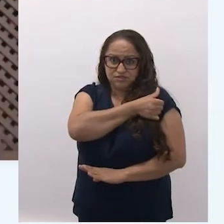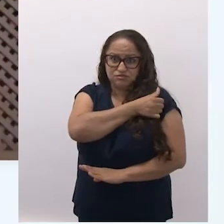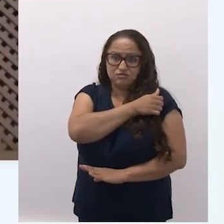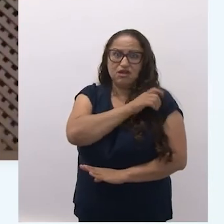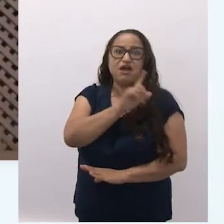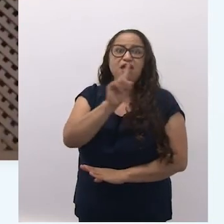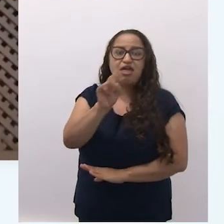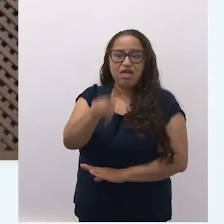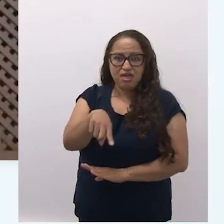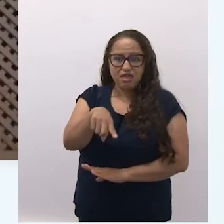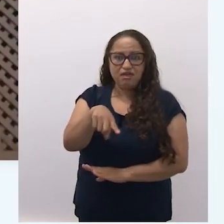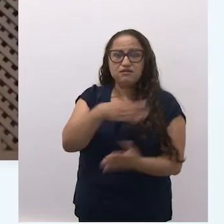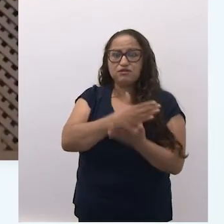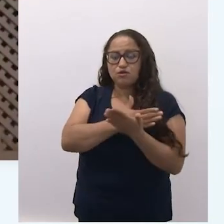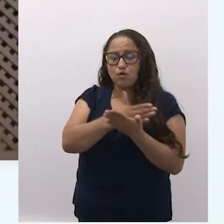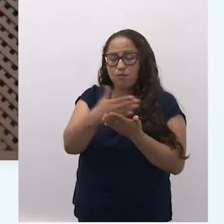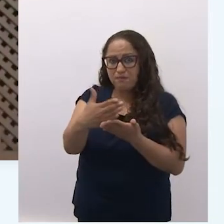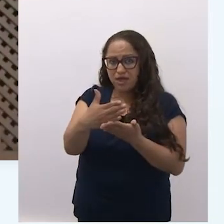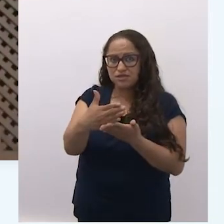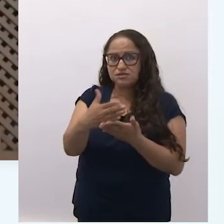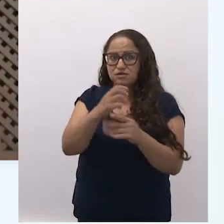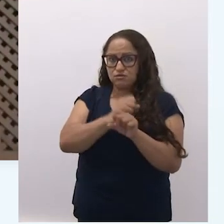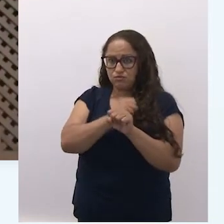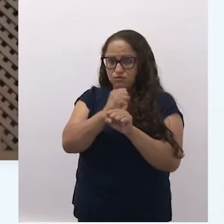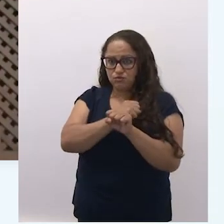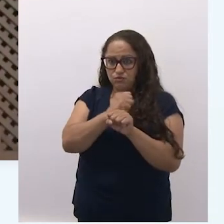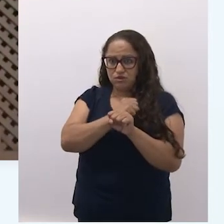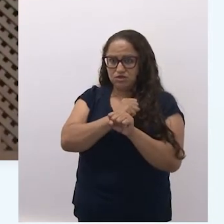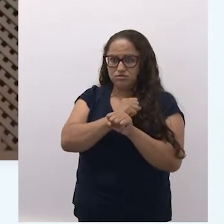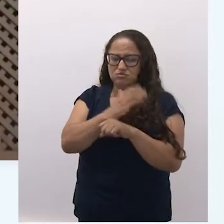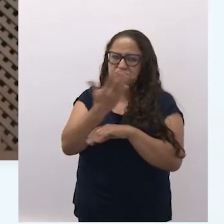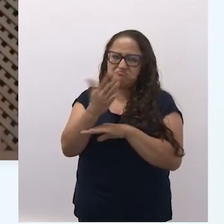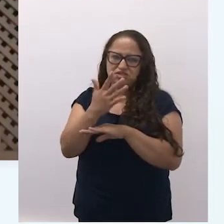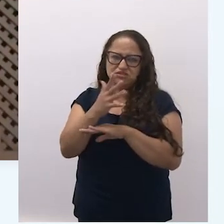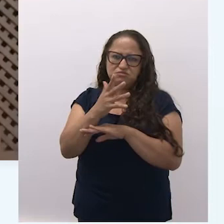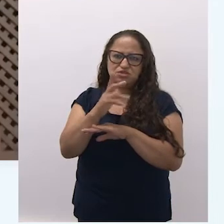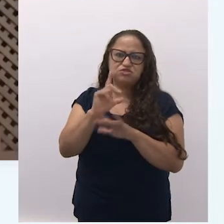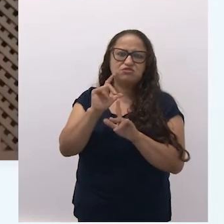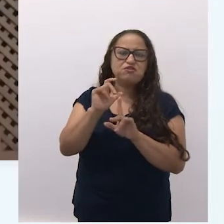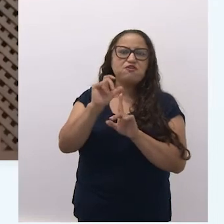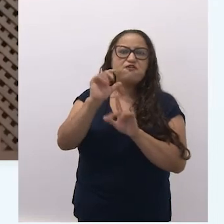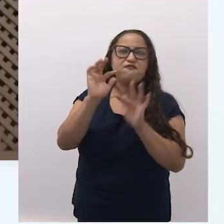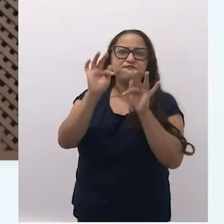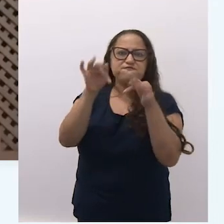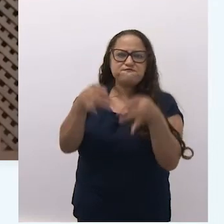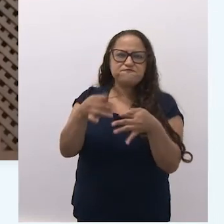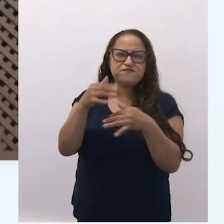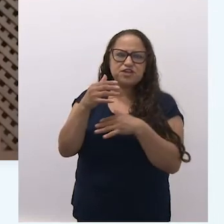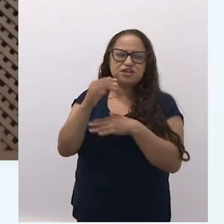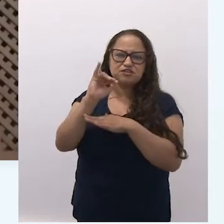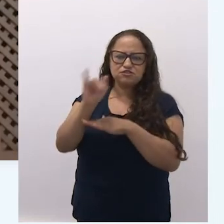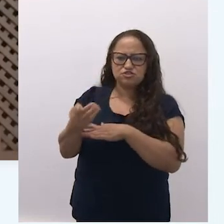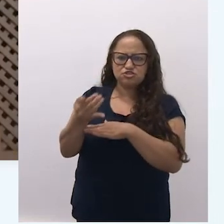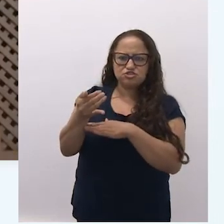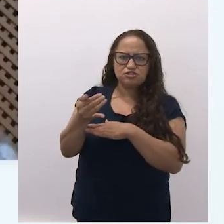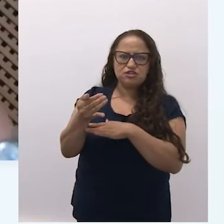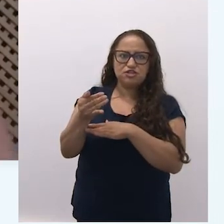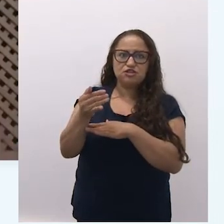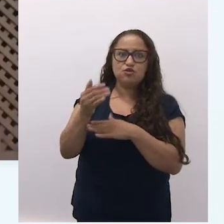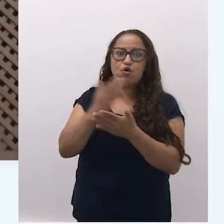ela entra no início do ano, né? Lá, finalzinho do mês de janeiro, comecinho do mês de fevereiro,